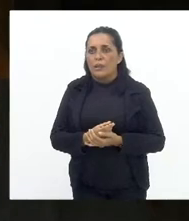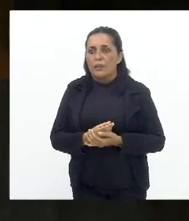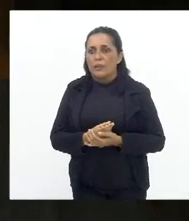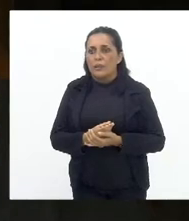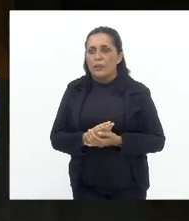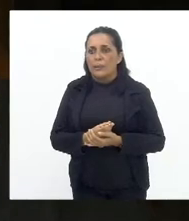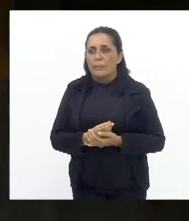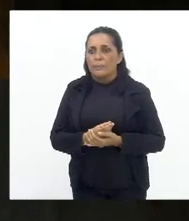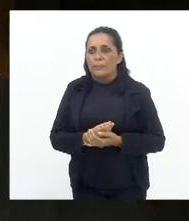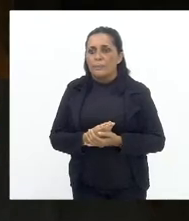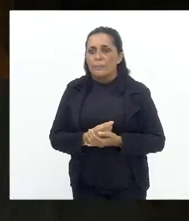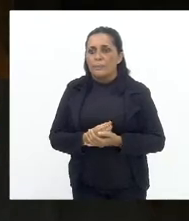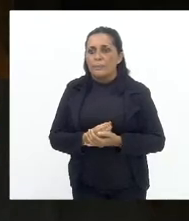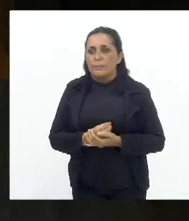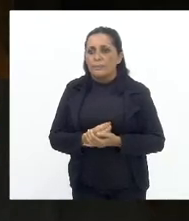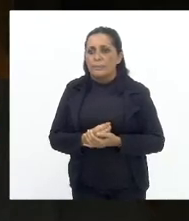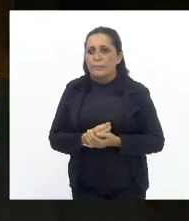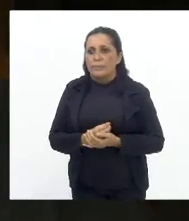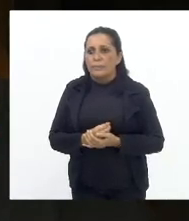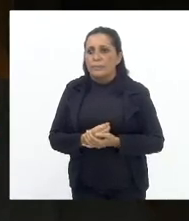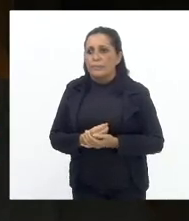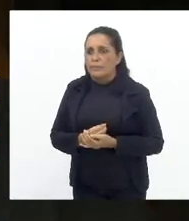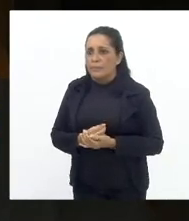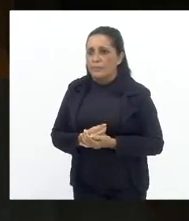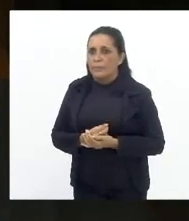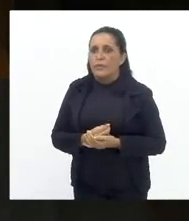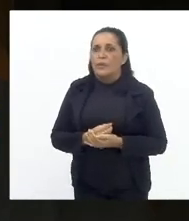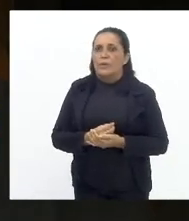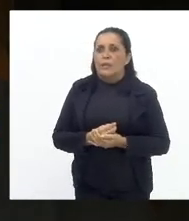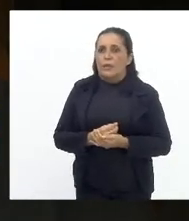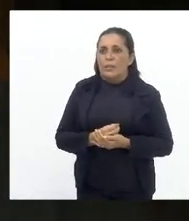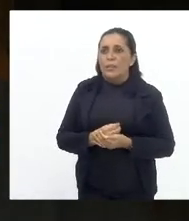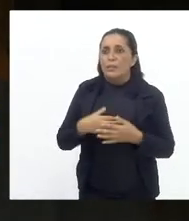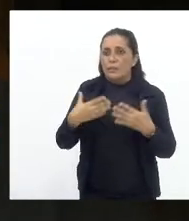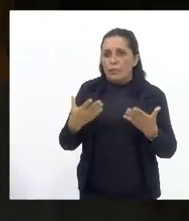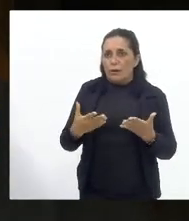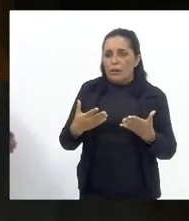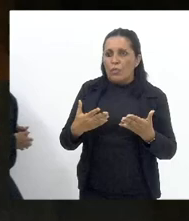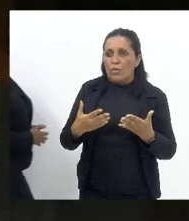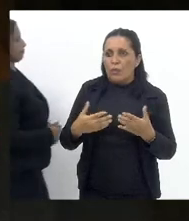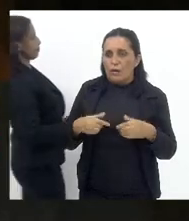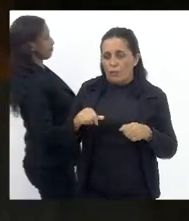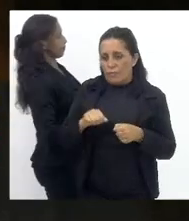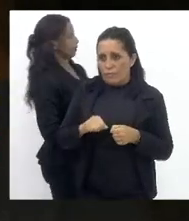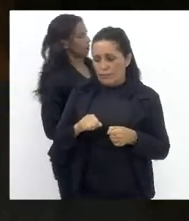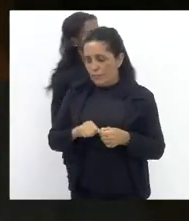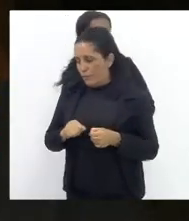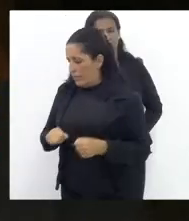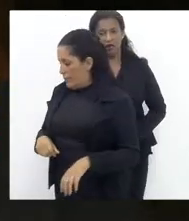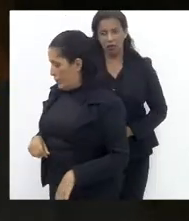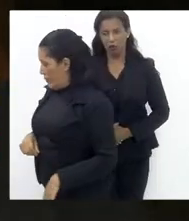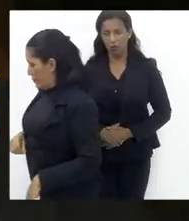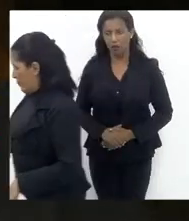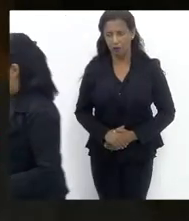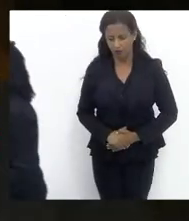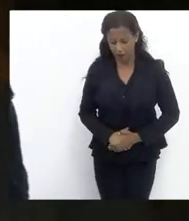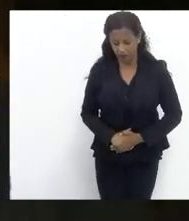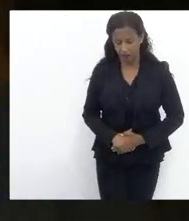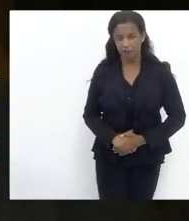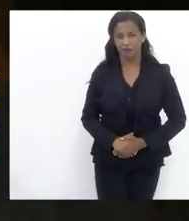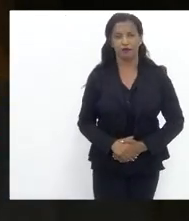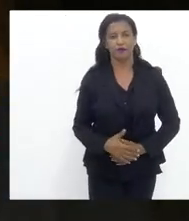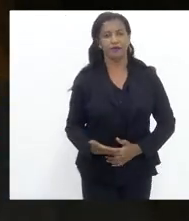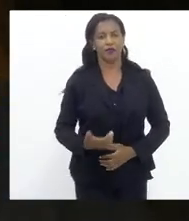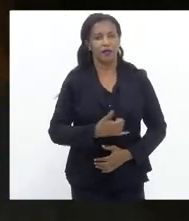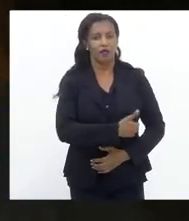faltas como a pauta social e isso me faz ter muito orgulho de ser Deputado